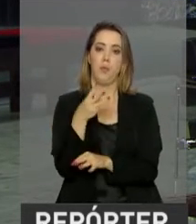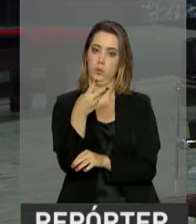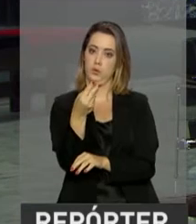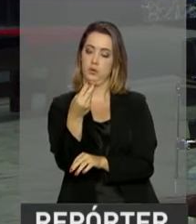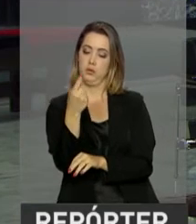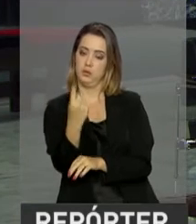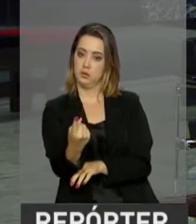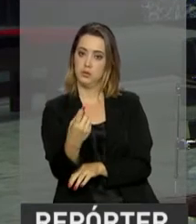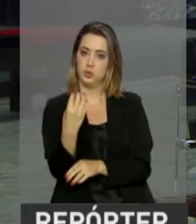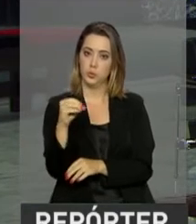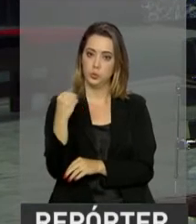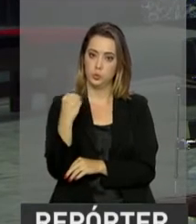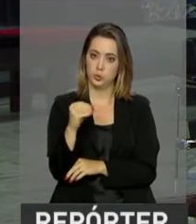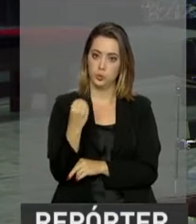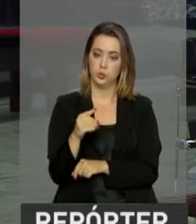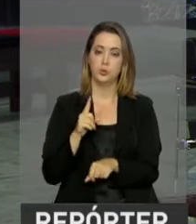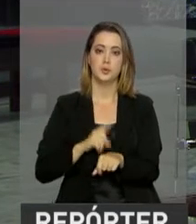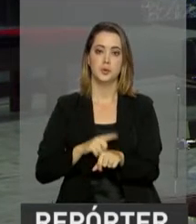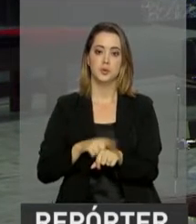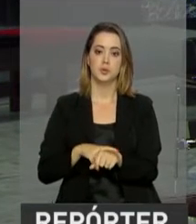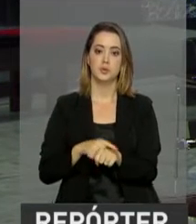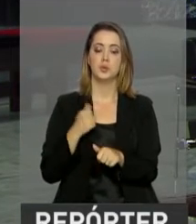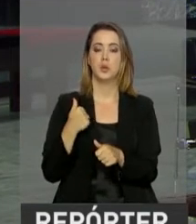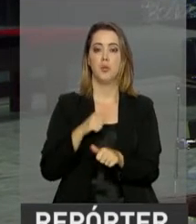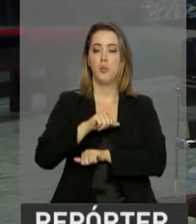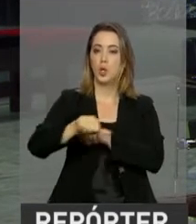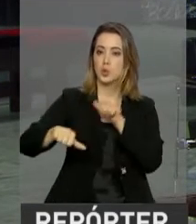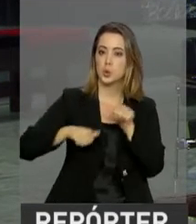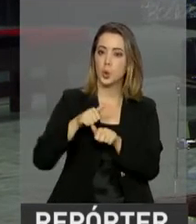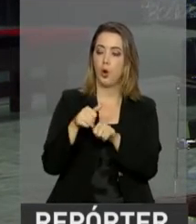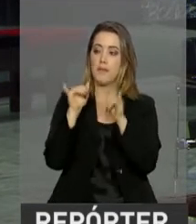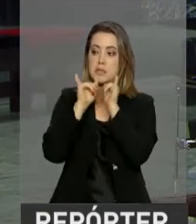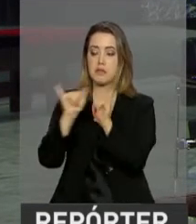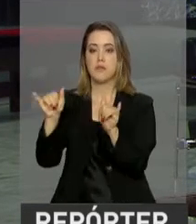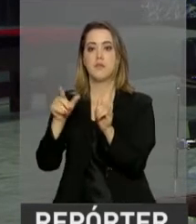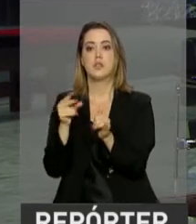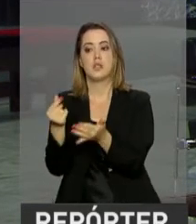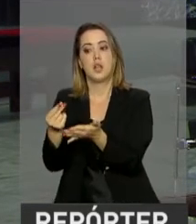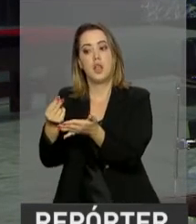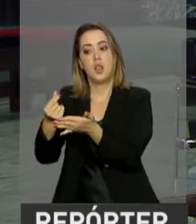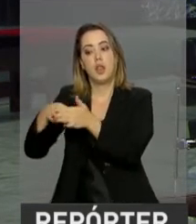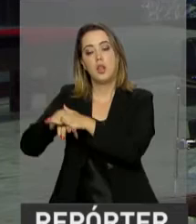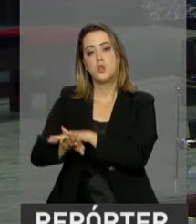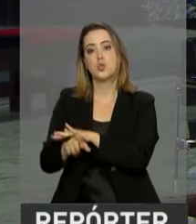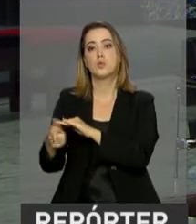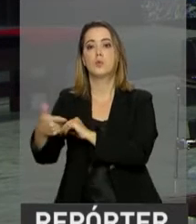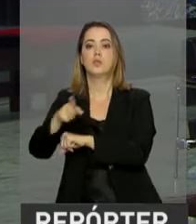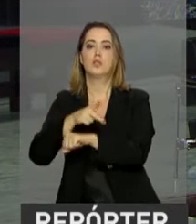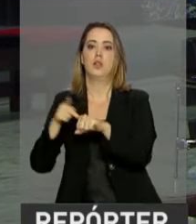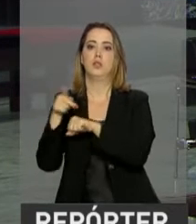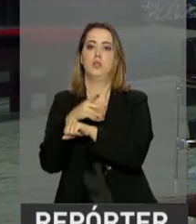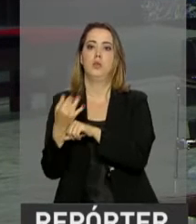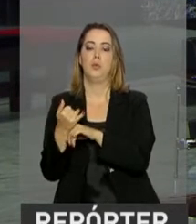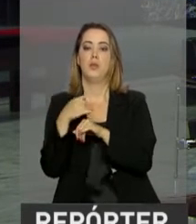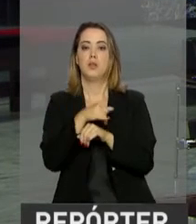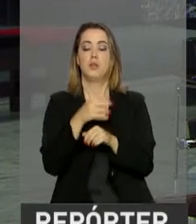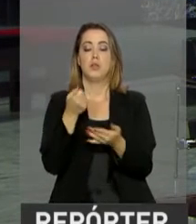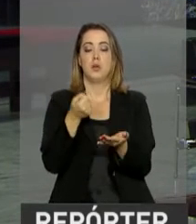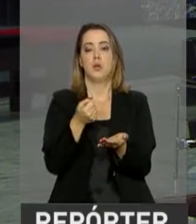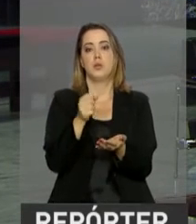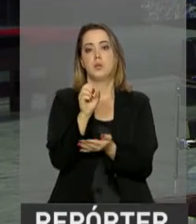de outubro. Em troca da anistia do crime de evasão de divisas, quem regularizou a situação